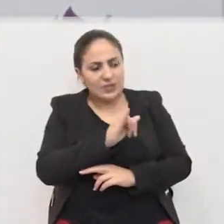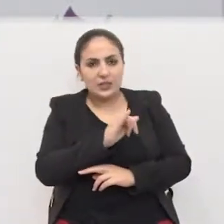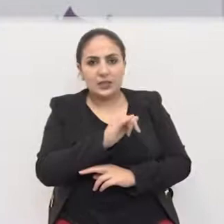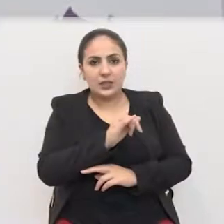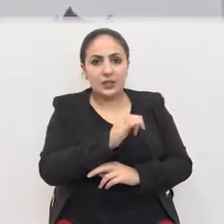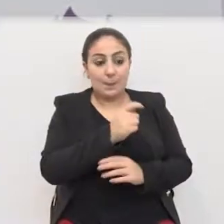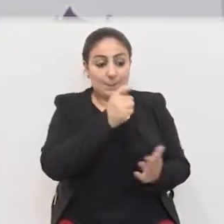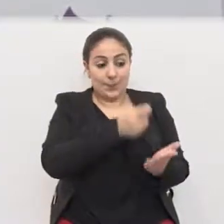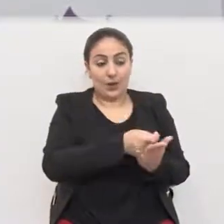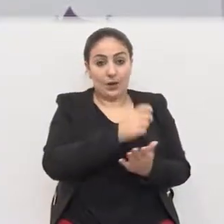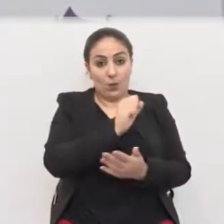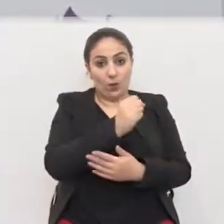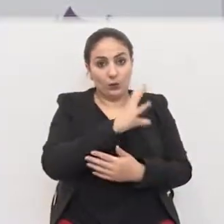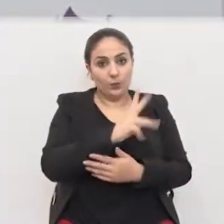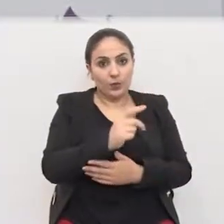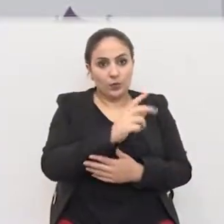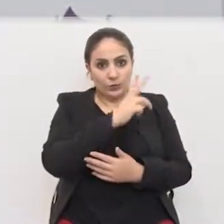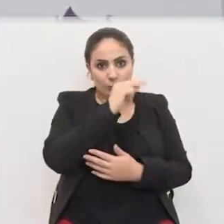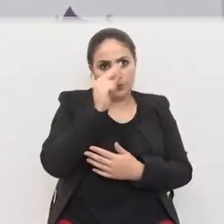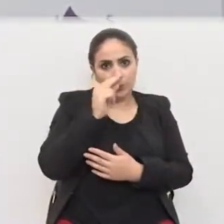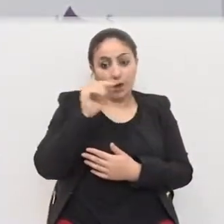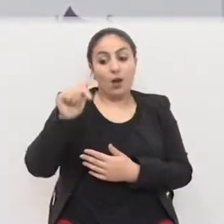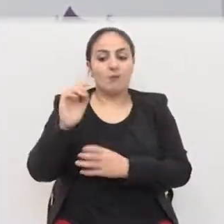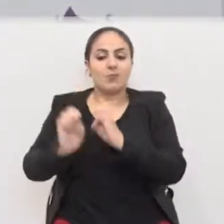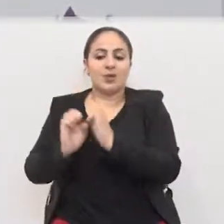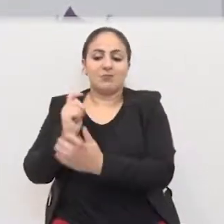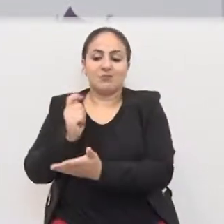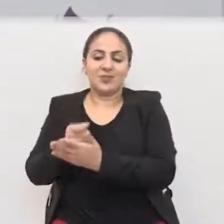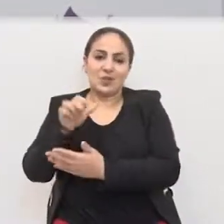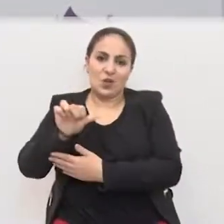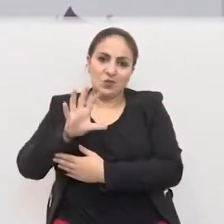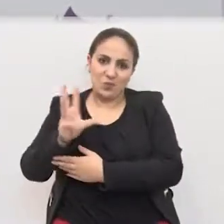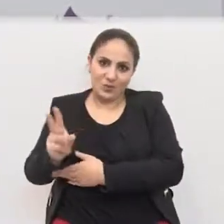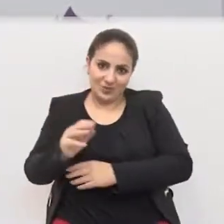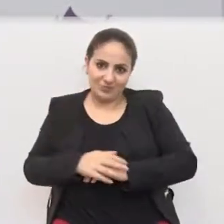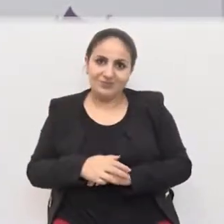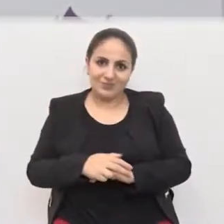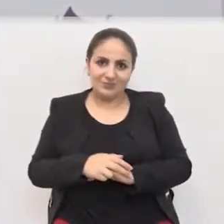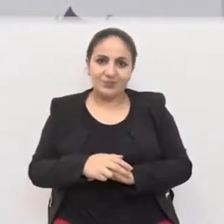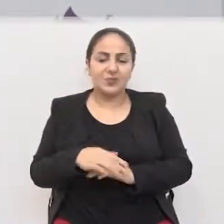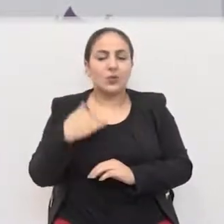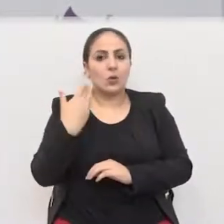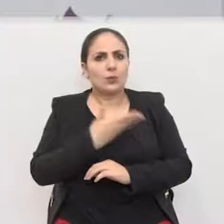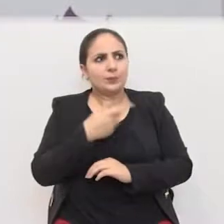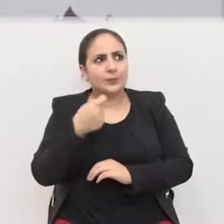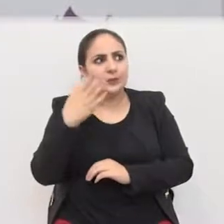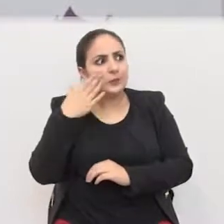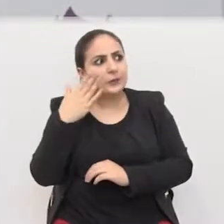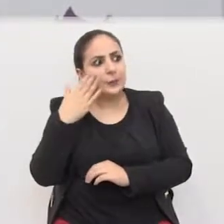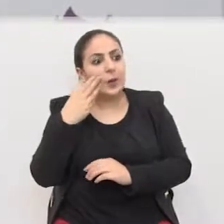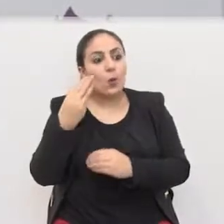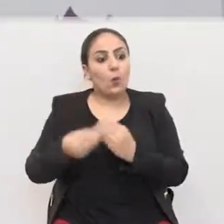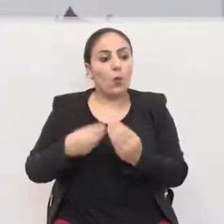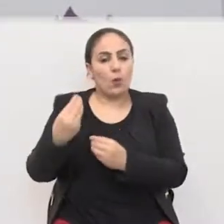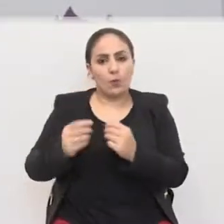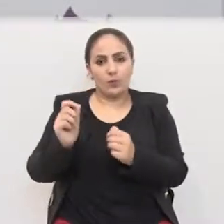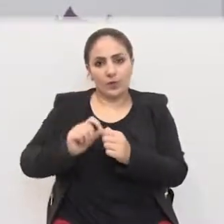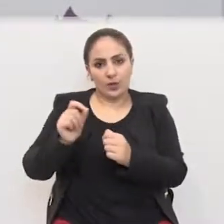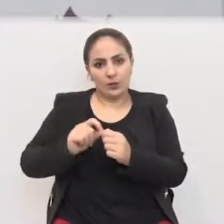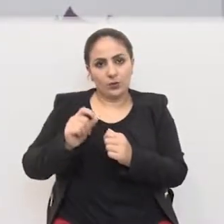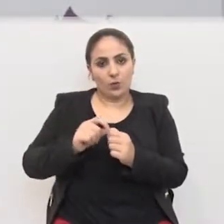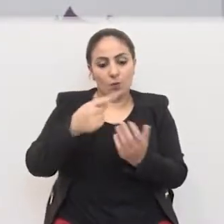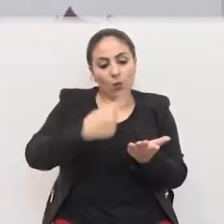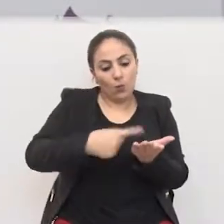retorno ao município de 8 milhões, essa empresa diz que dá 9 milhões. Mas também temos que saber em que condições foi